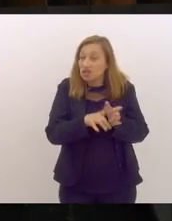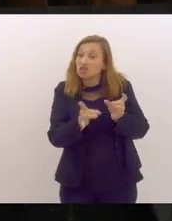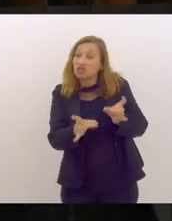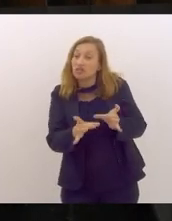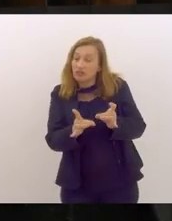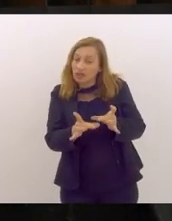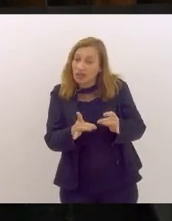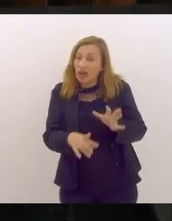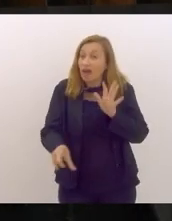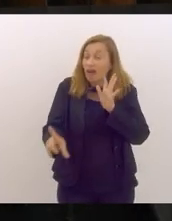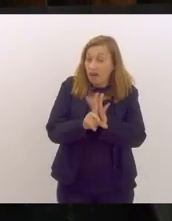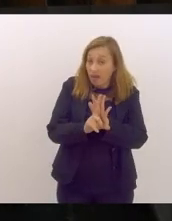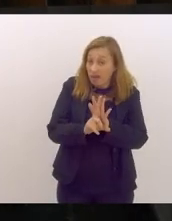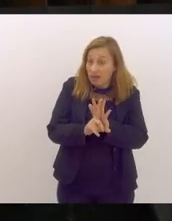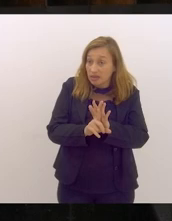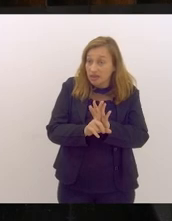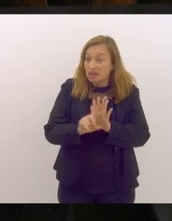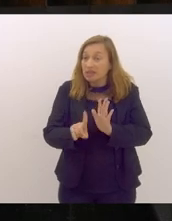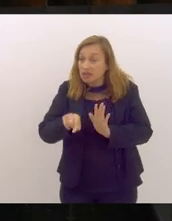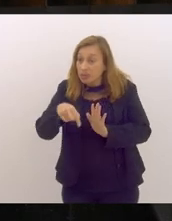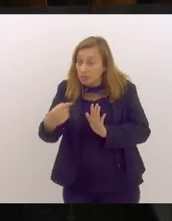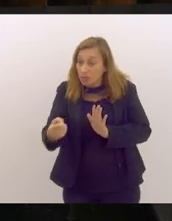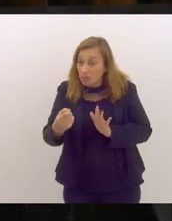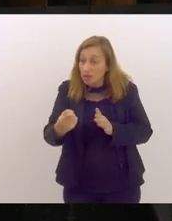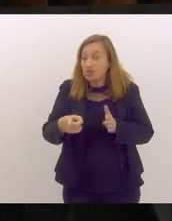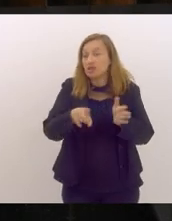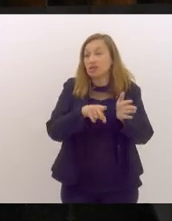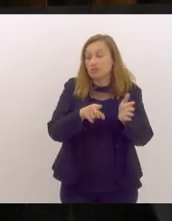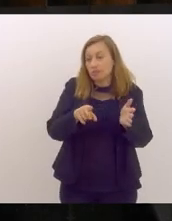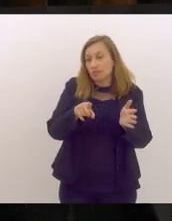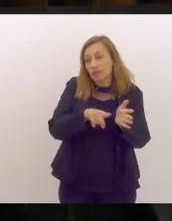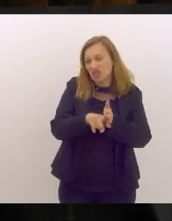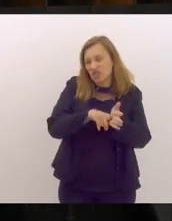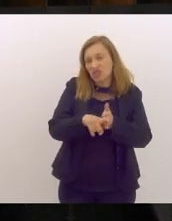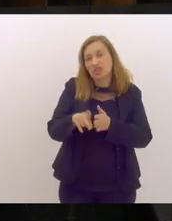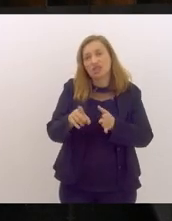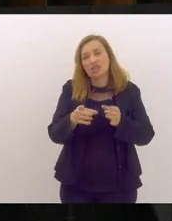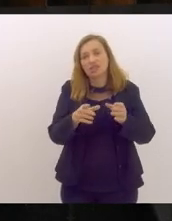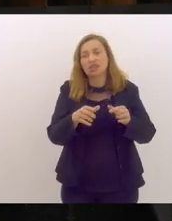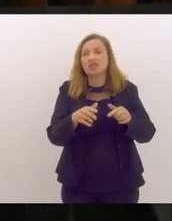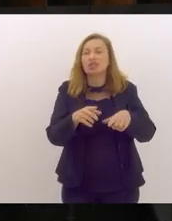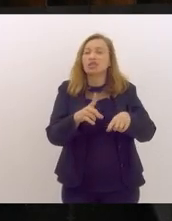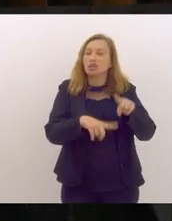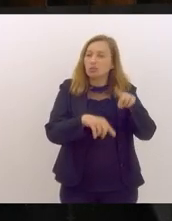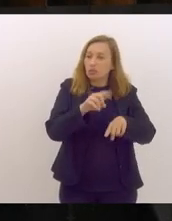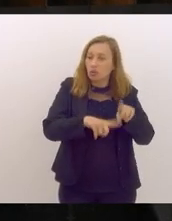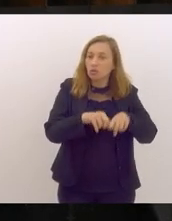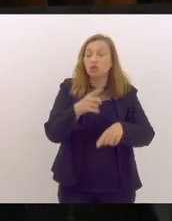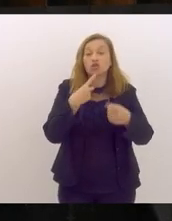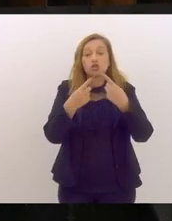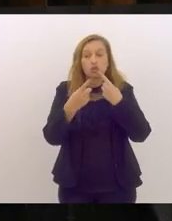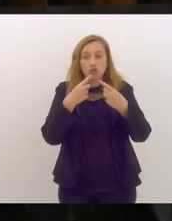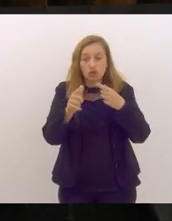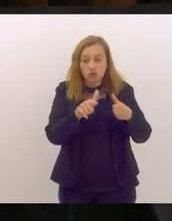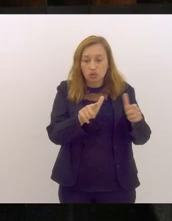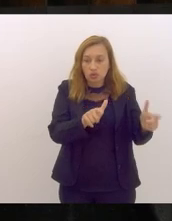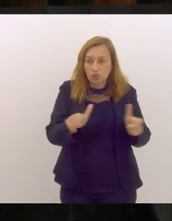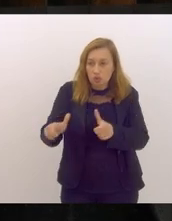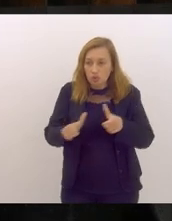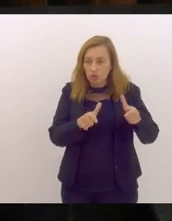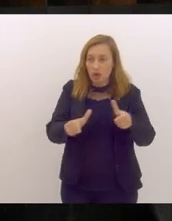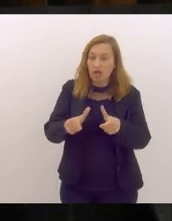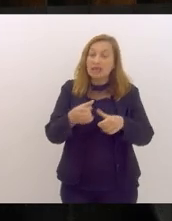lei diz que após ele fazer a pesquisa de mercado, discutido com os setores em audiência,